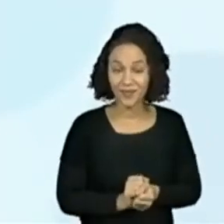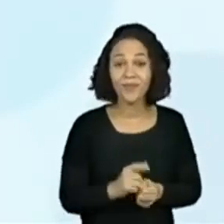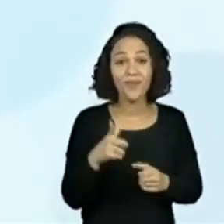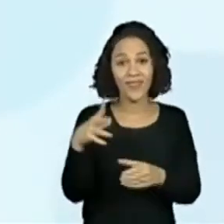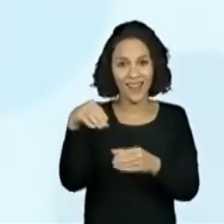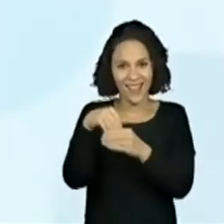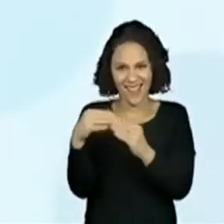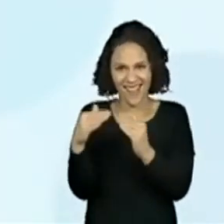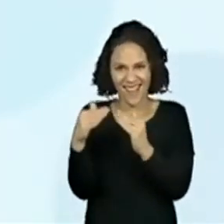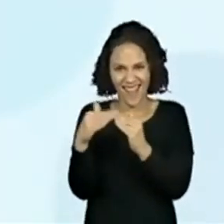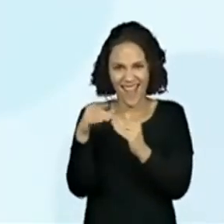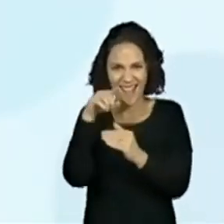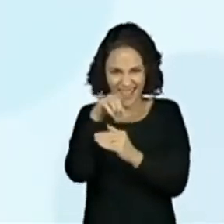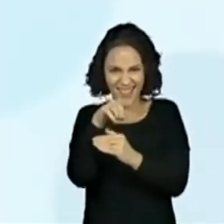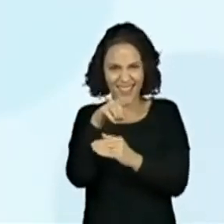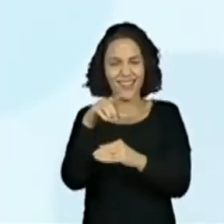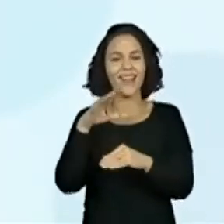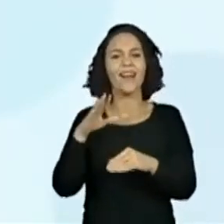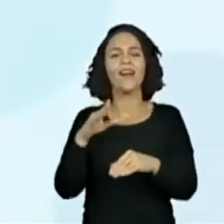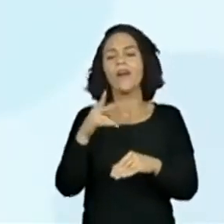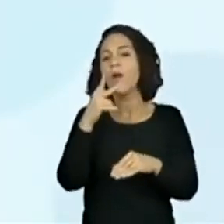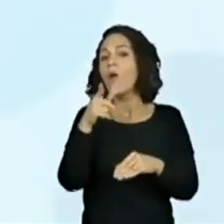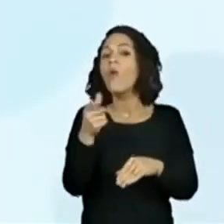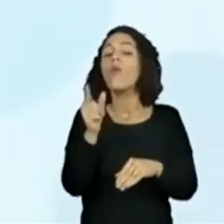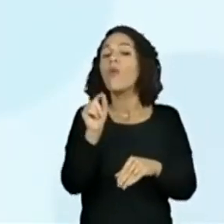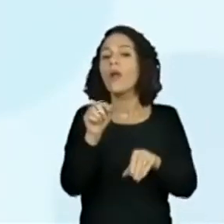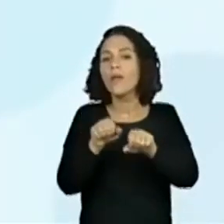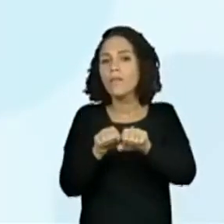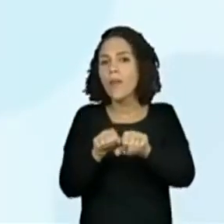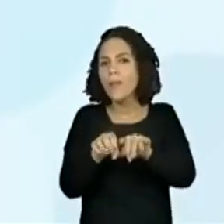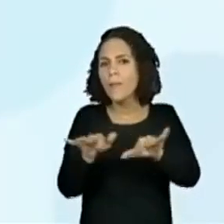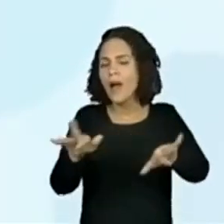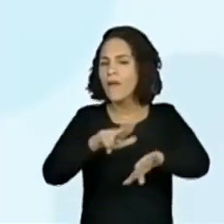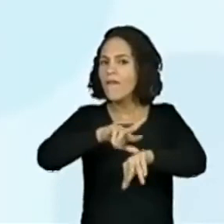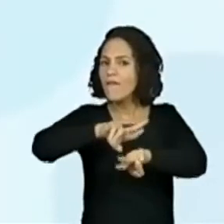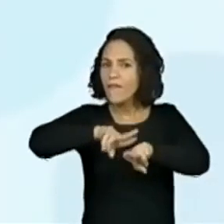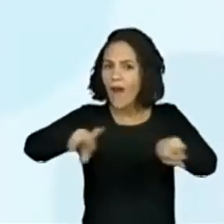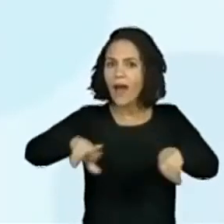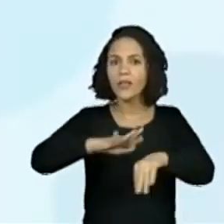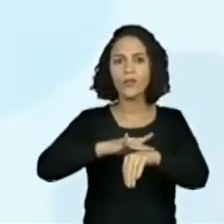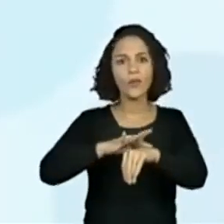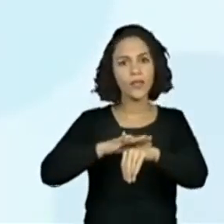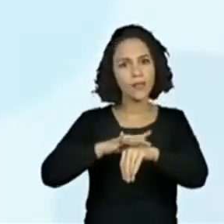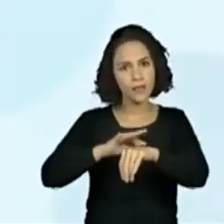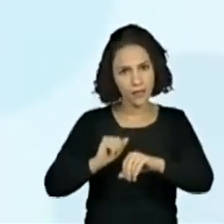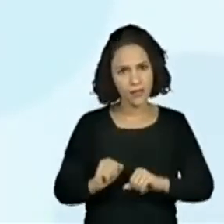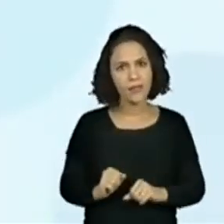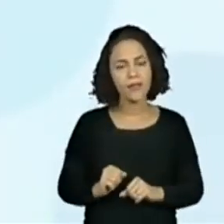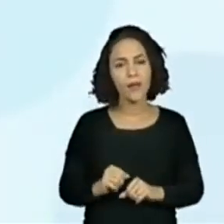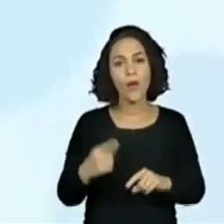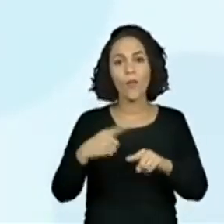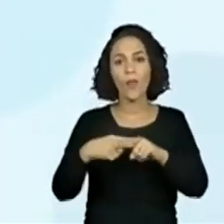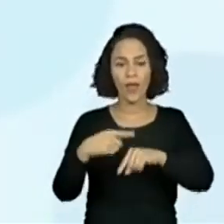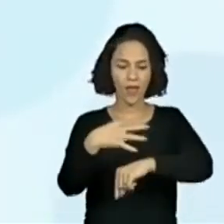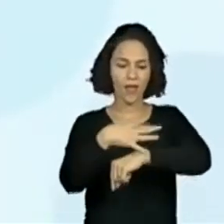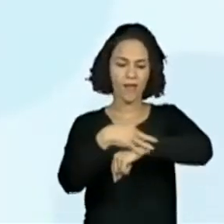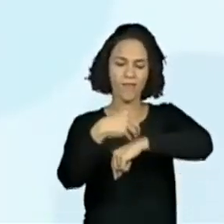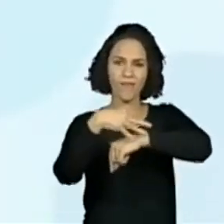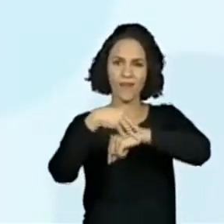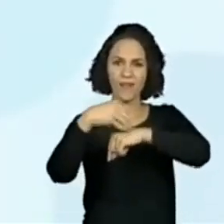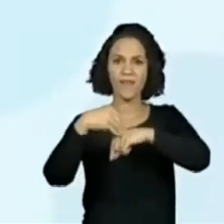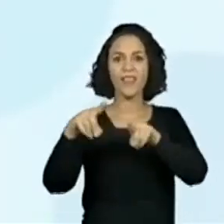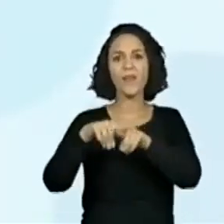domésticas são responsáveis pela transmissão de várias doenças por meio das patas